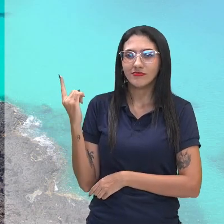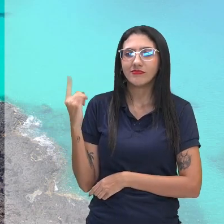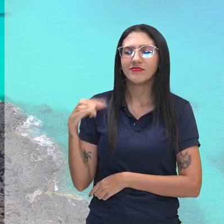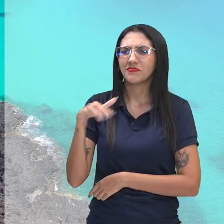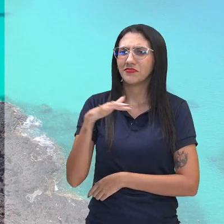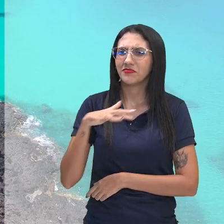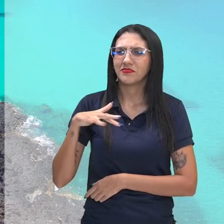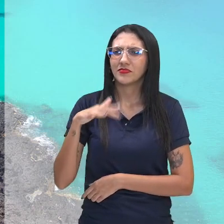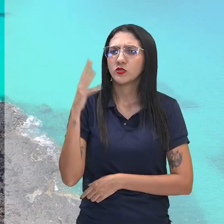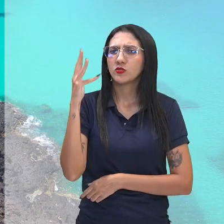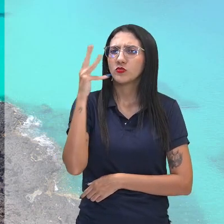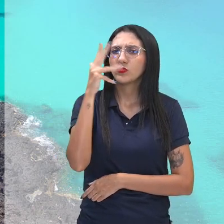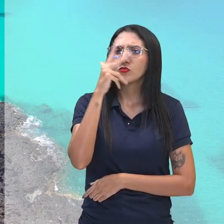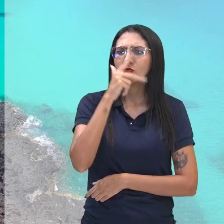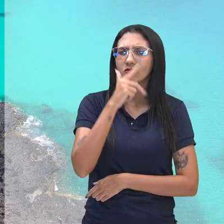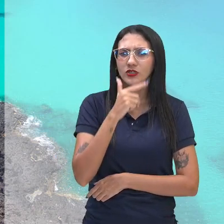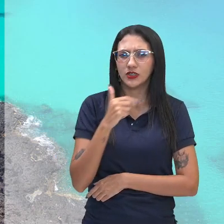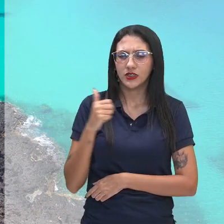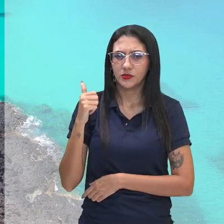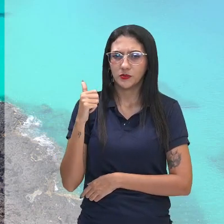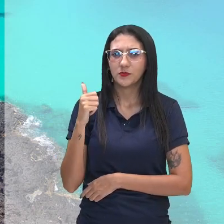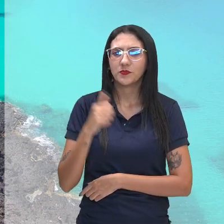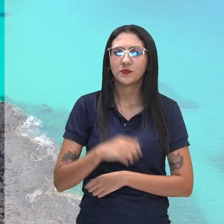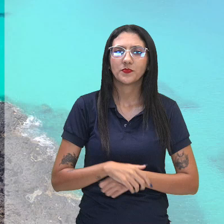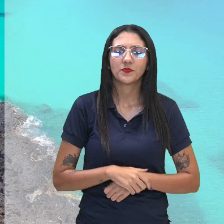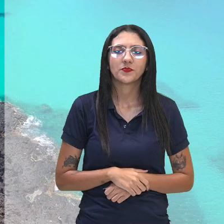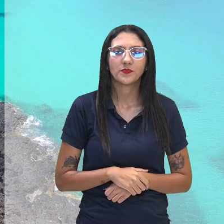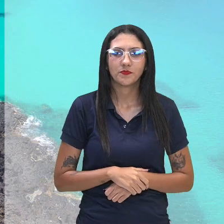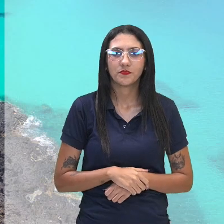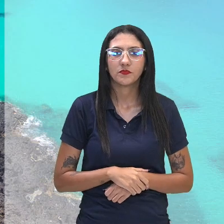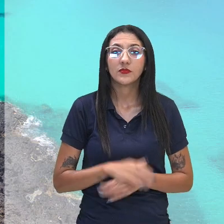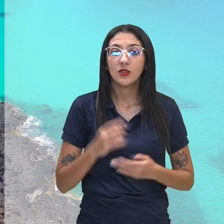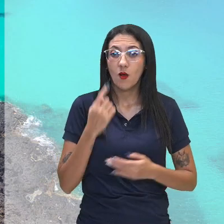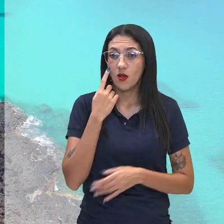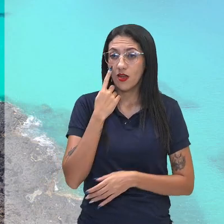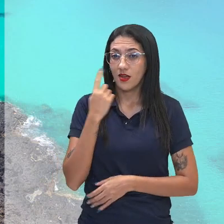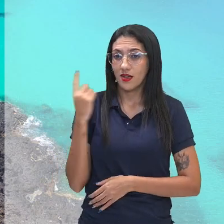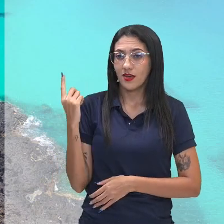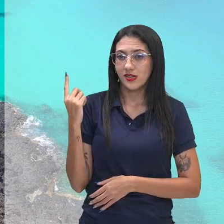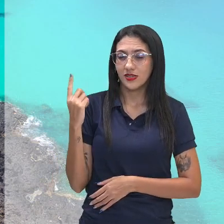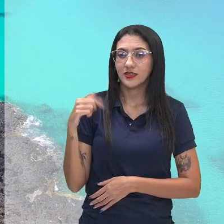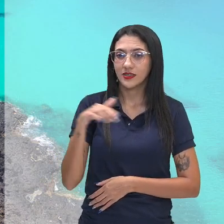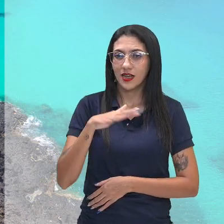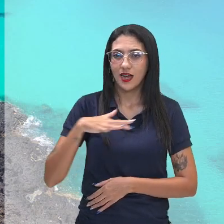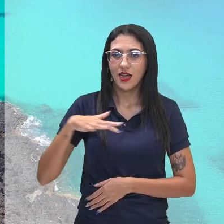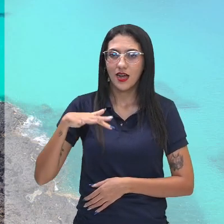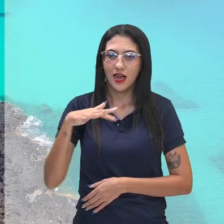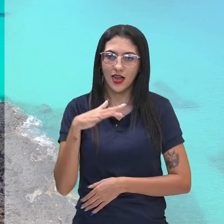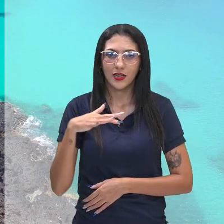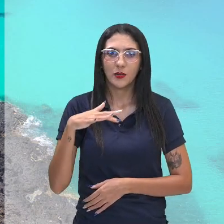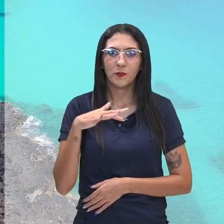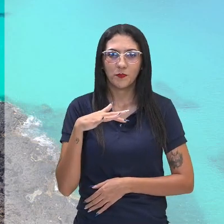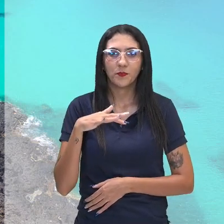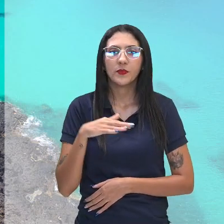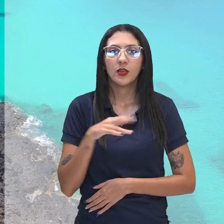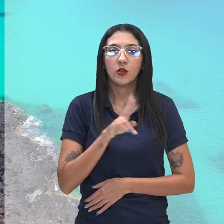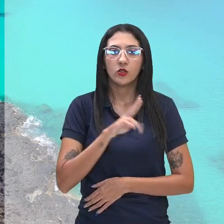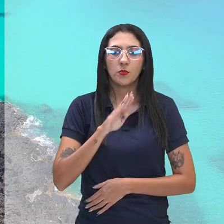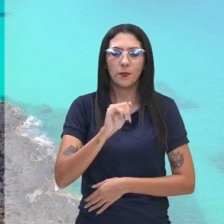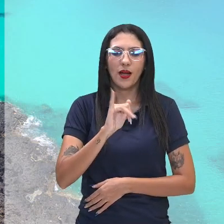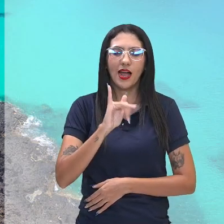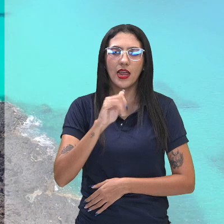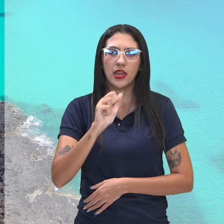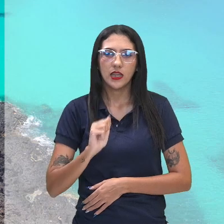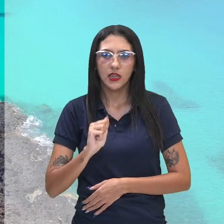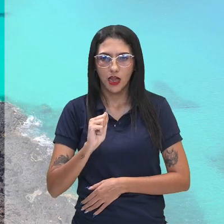aí na cartela. Então, olha só, essa área aí que a gente está observando é a Baía dos Porcos, e logo ali ao lado, onde